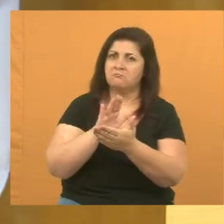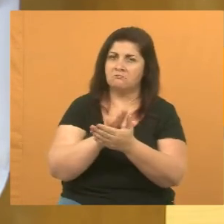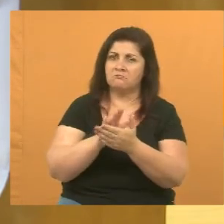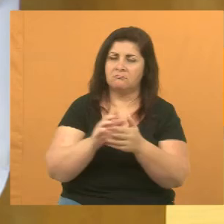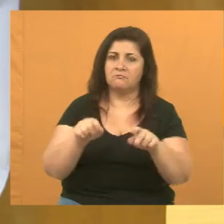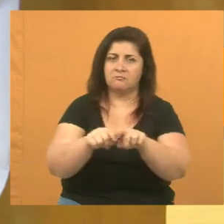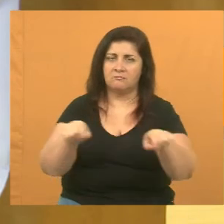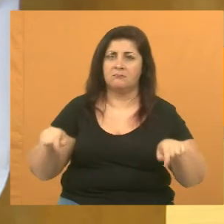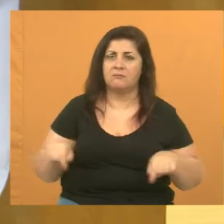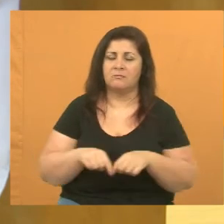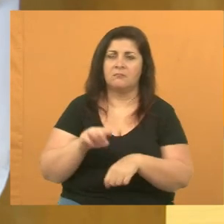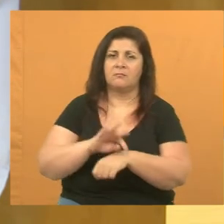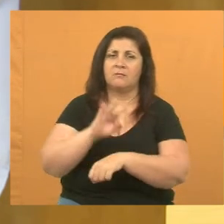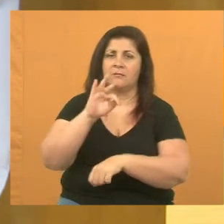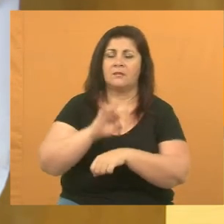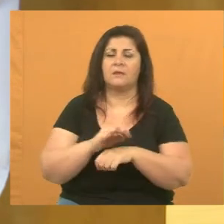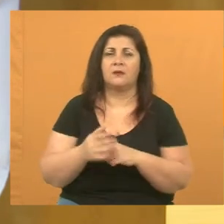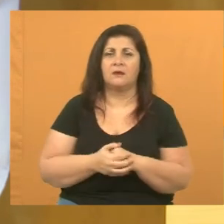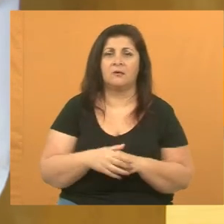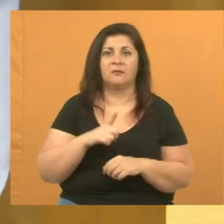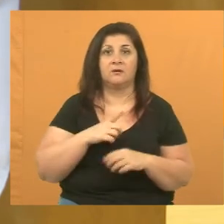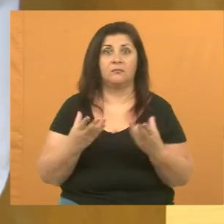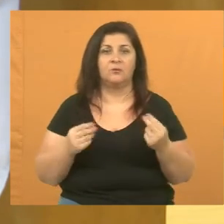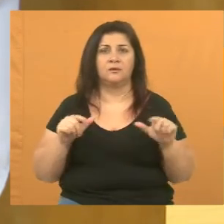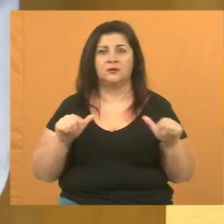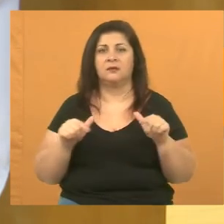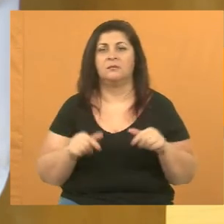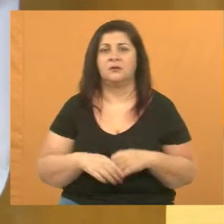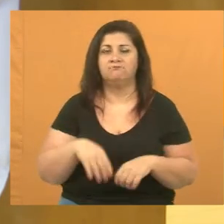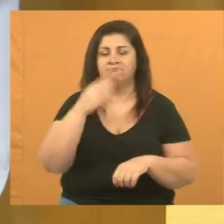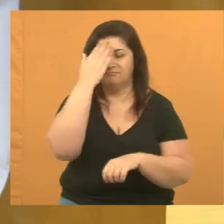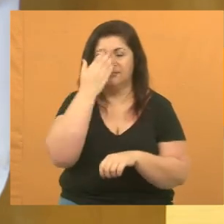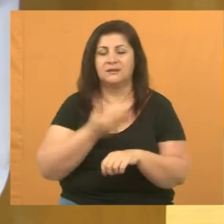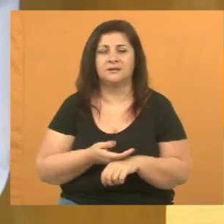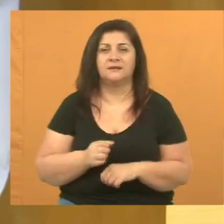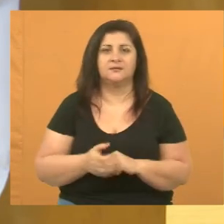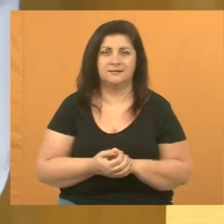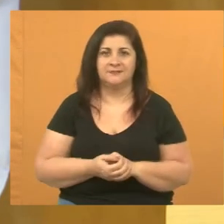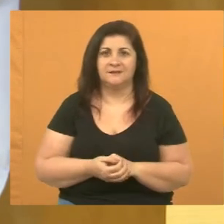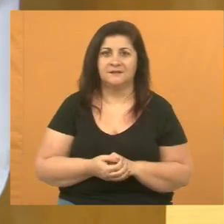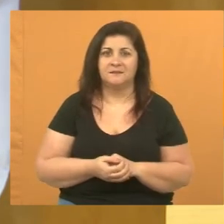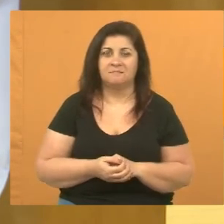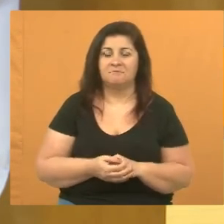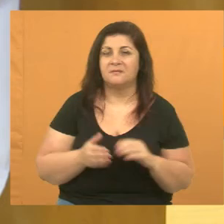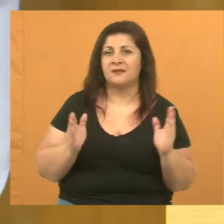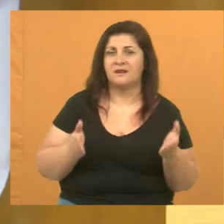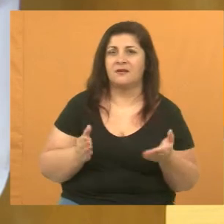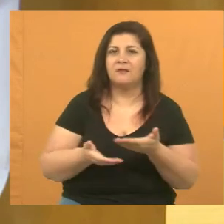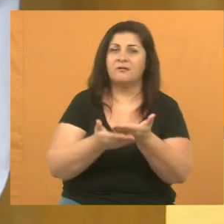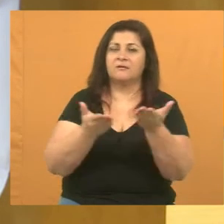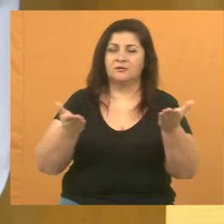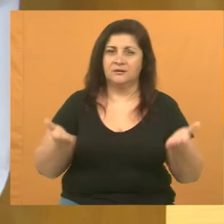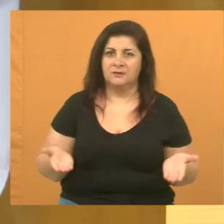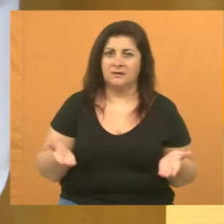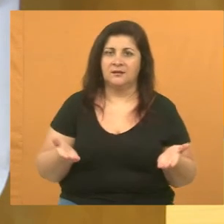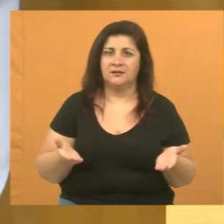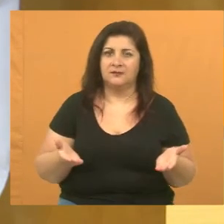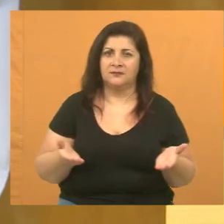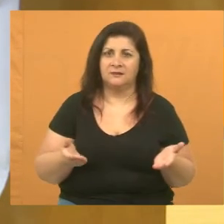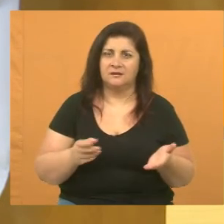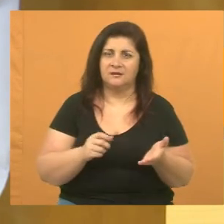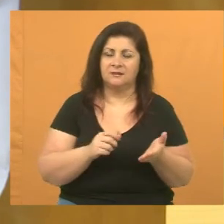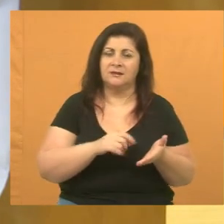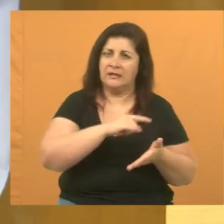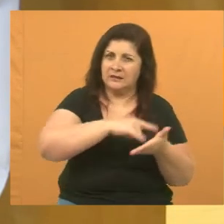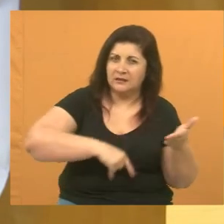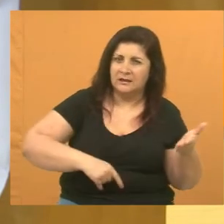escritório técnico, que vai ter muito trabalho, eu tenho certeza disso. Ainda mais agora, vocês cadastrando,